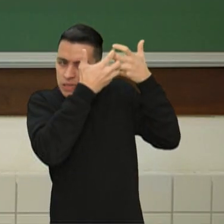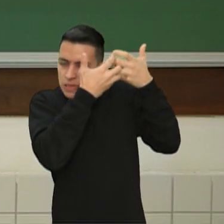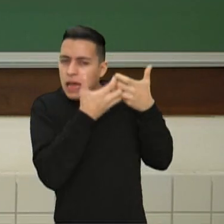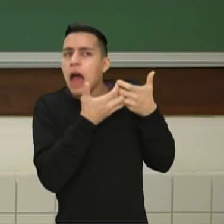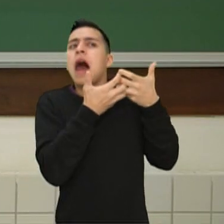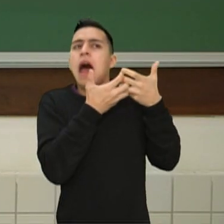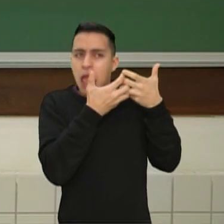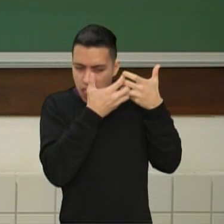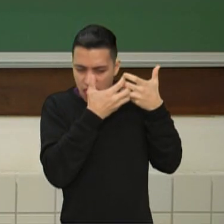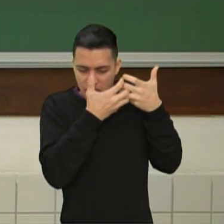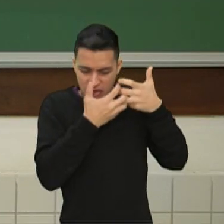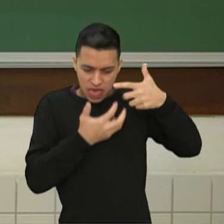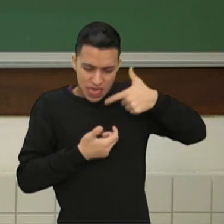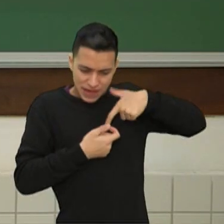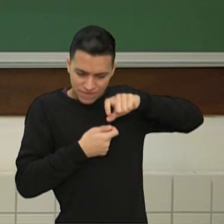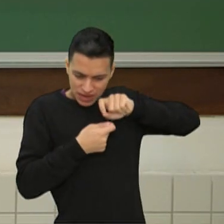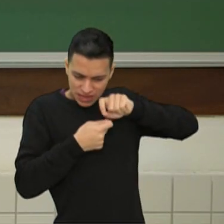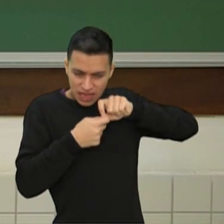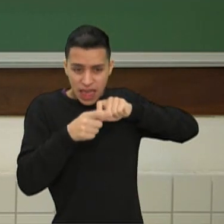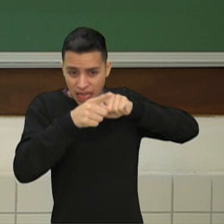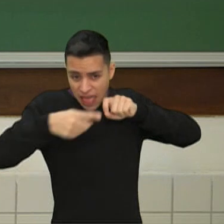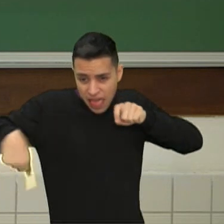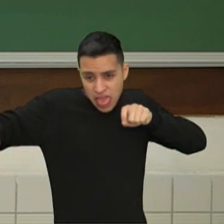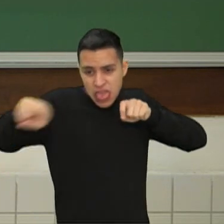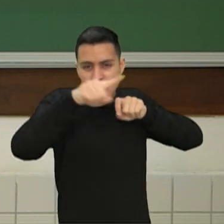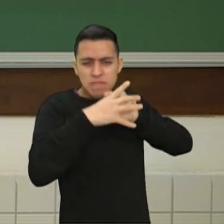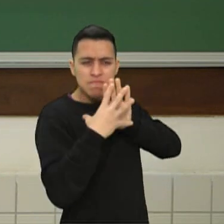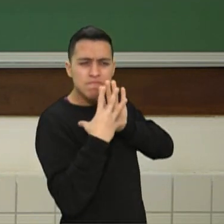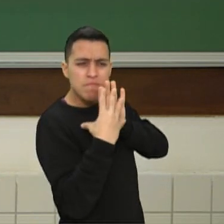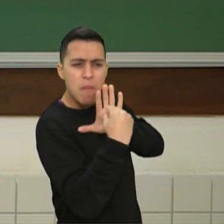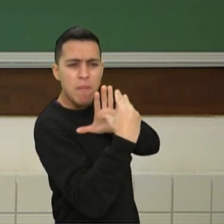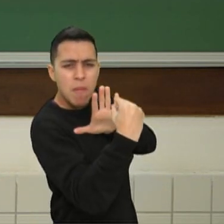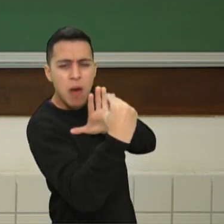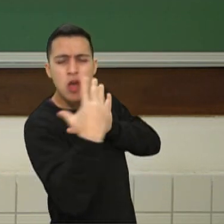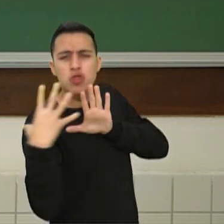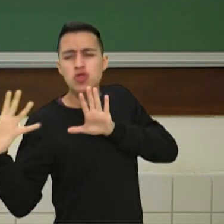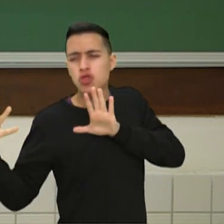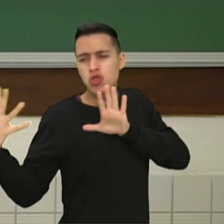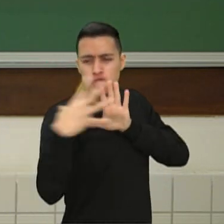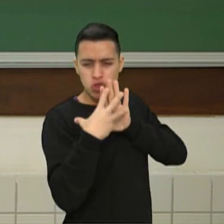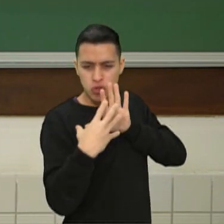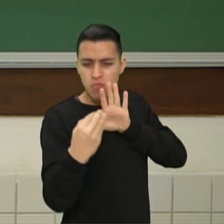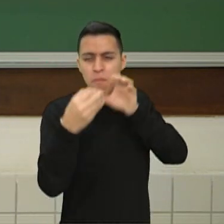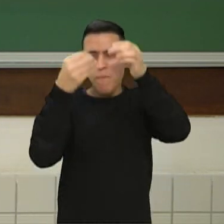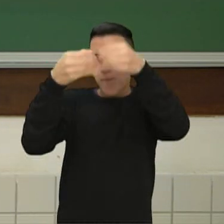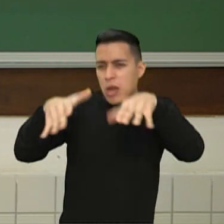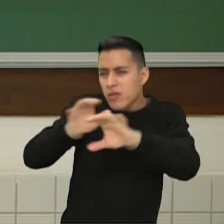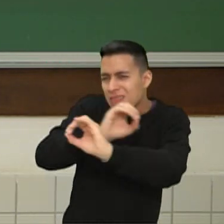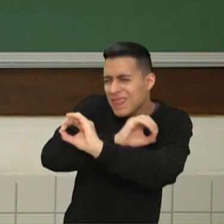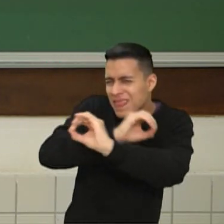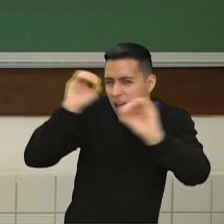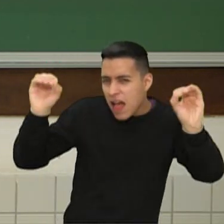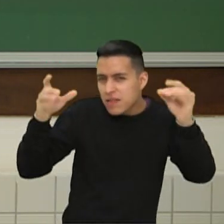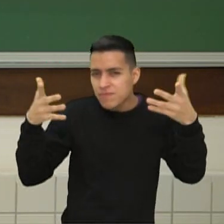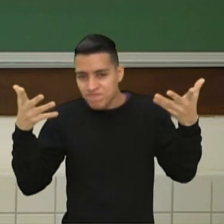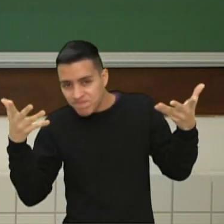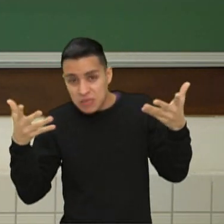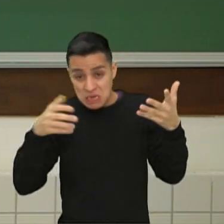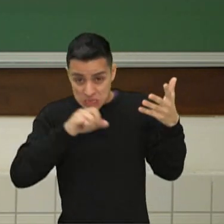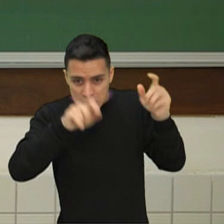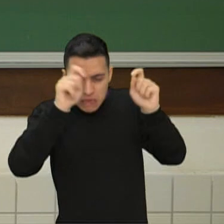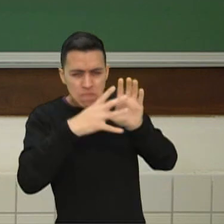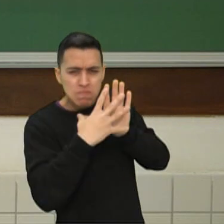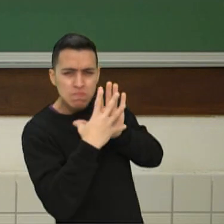pensa, né, e vê, a minha ação pode ser copiada por todo mundo sem prejuízos, né? Se